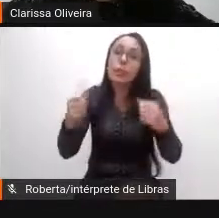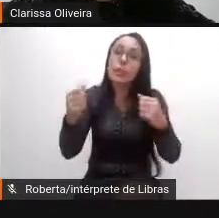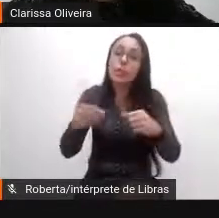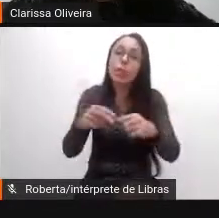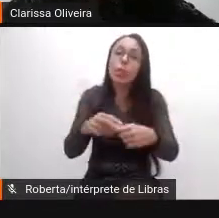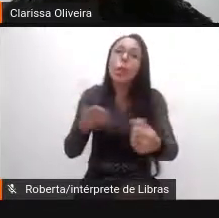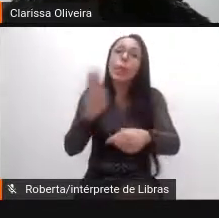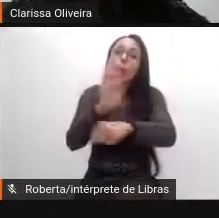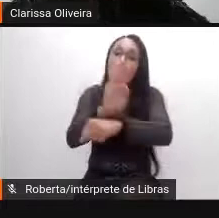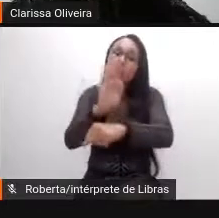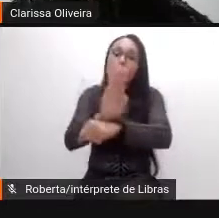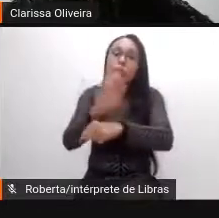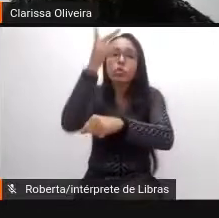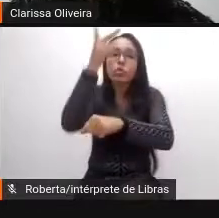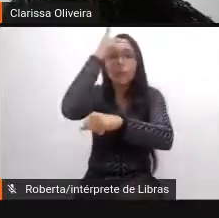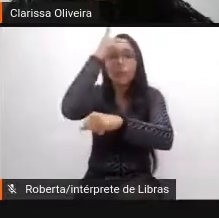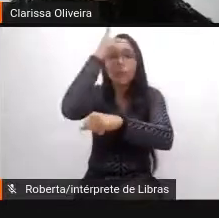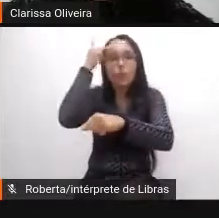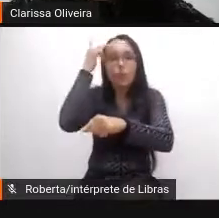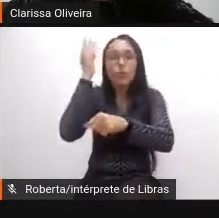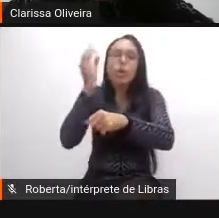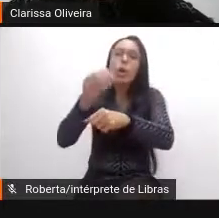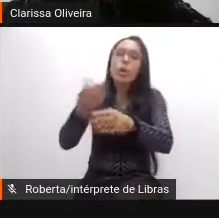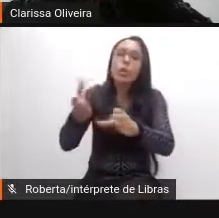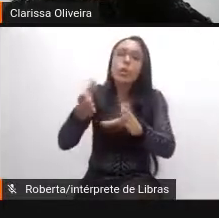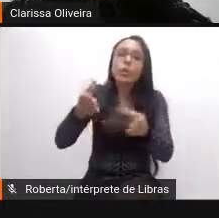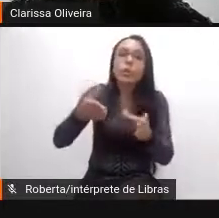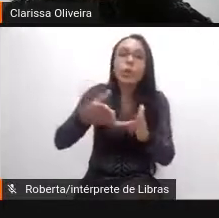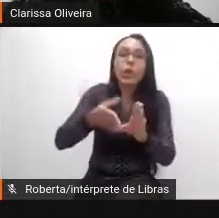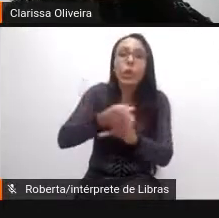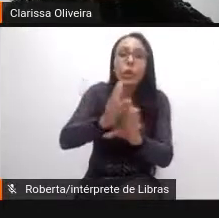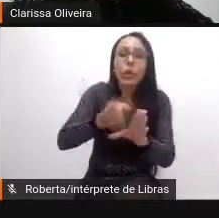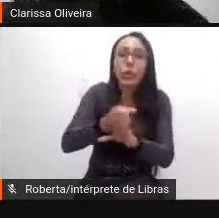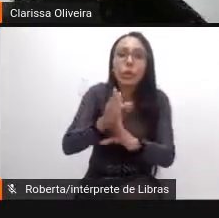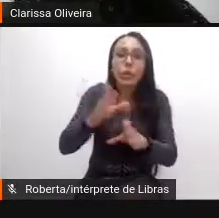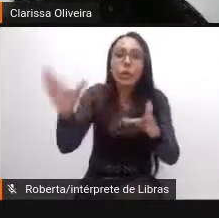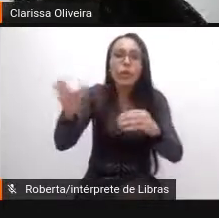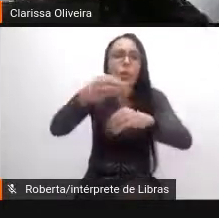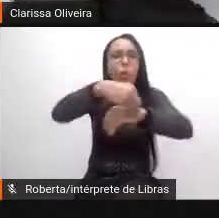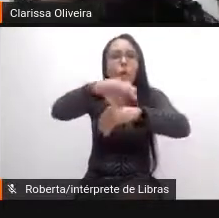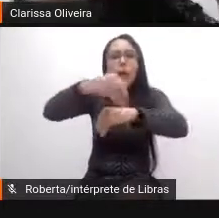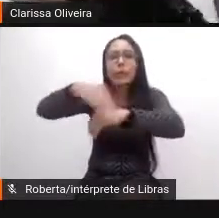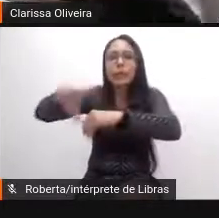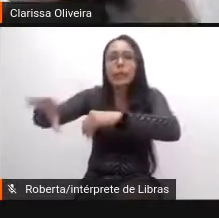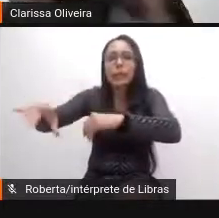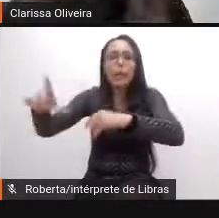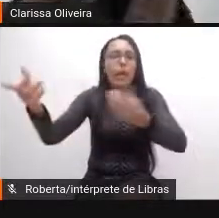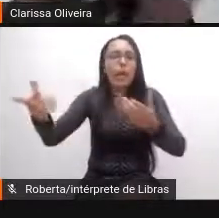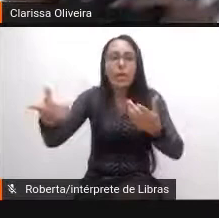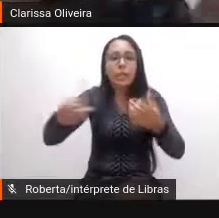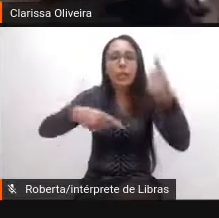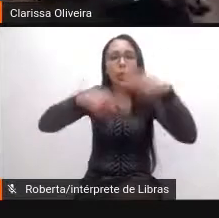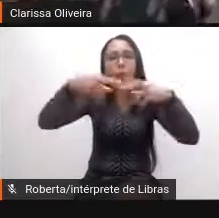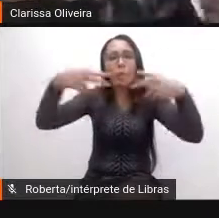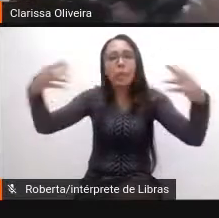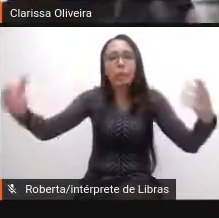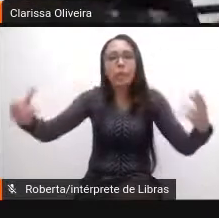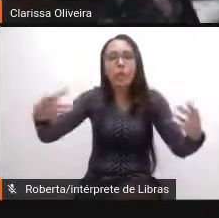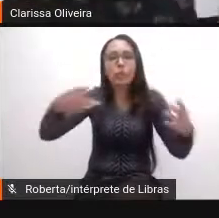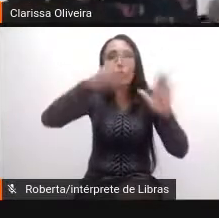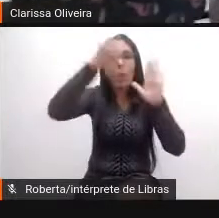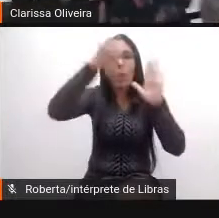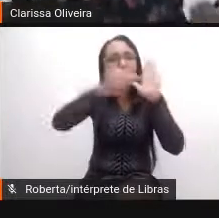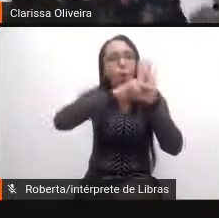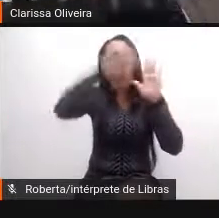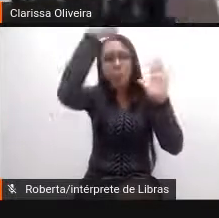nós amamos. E uma dica é, não compartilhe esses objetos pessoais. Não compartilhe a sua máscara. Ah, Clarissa,